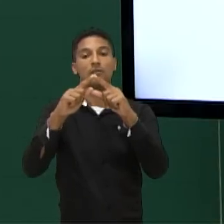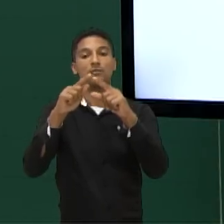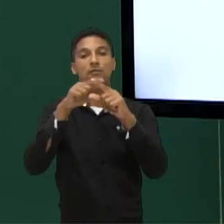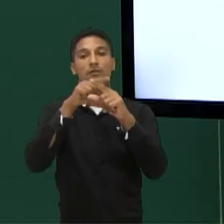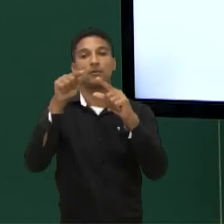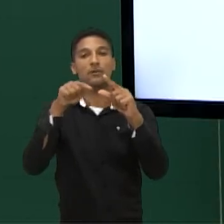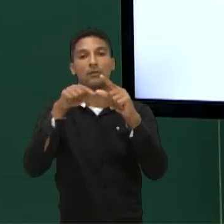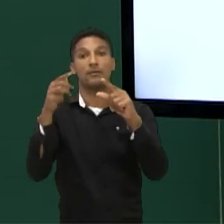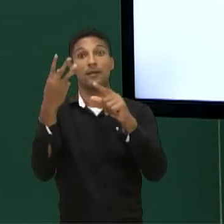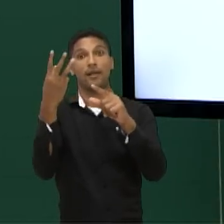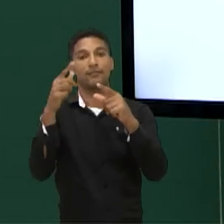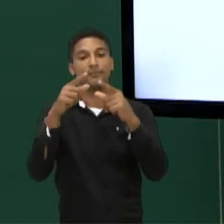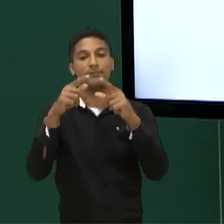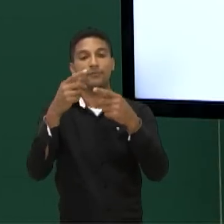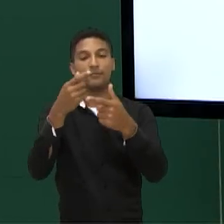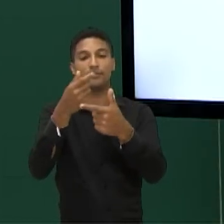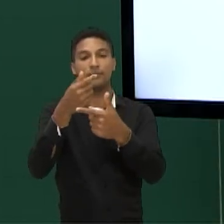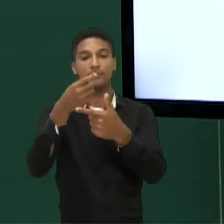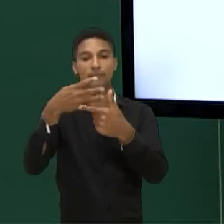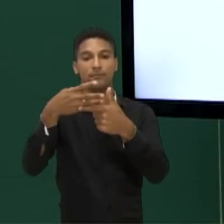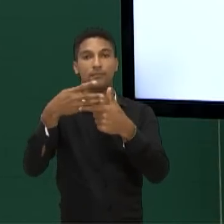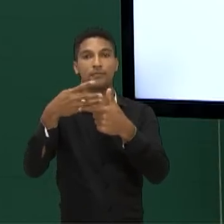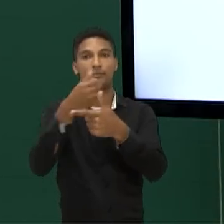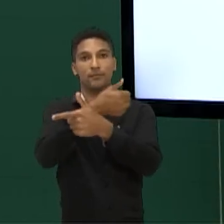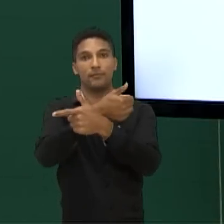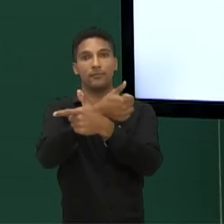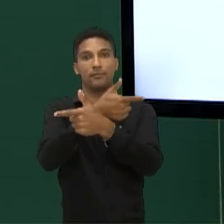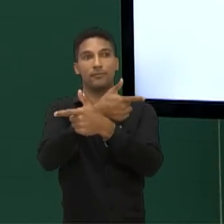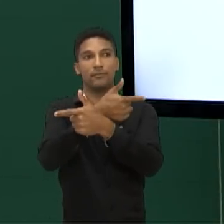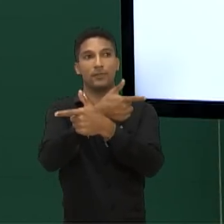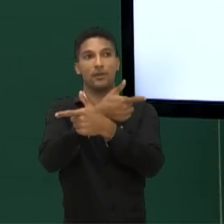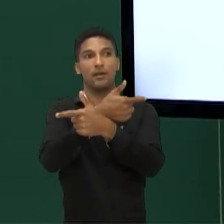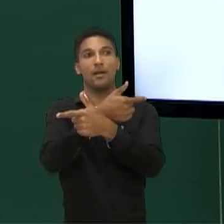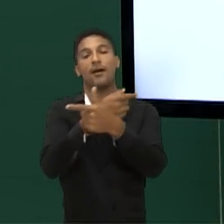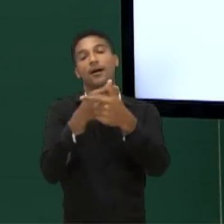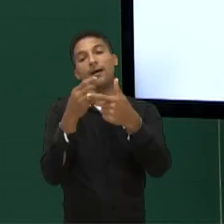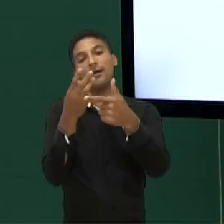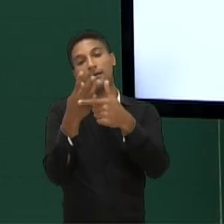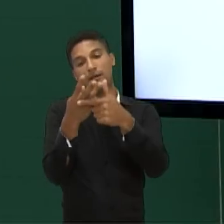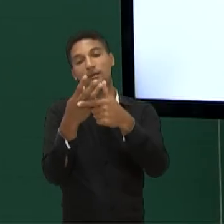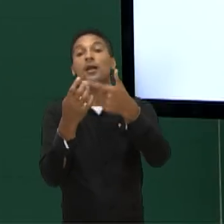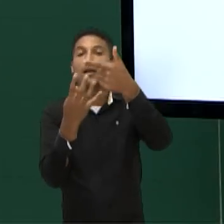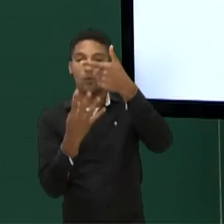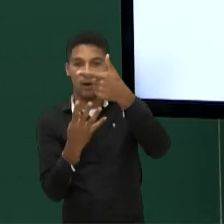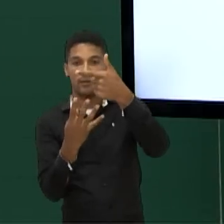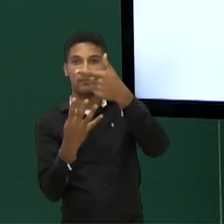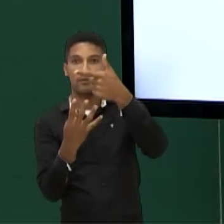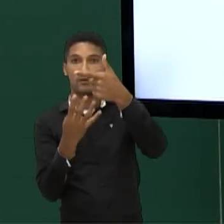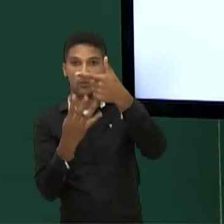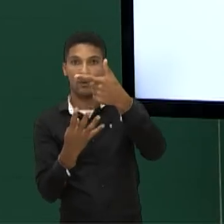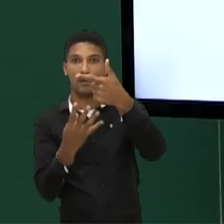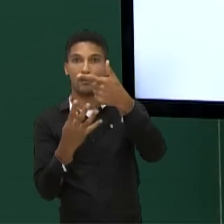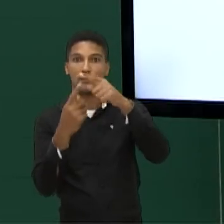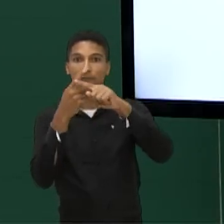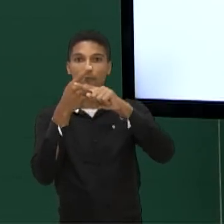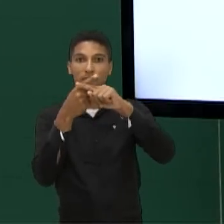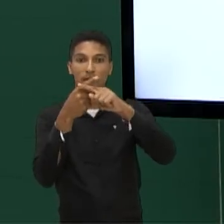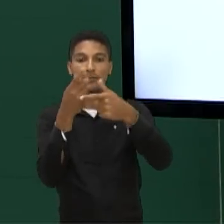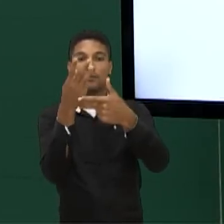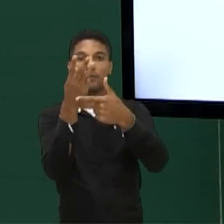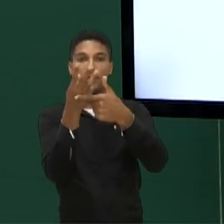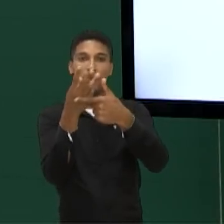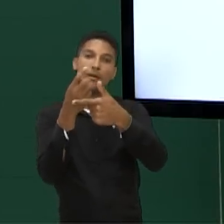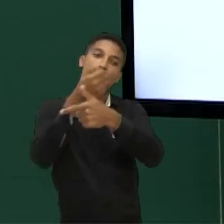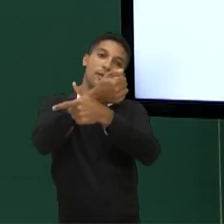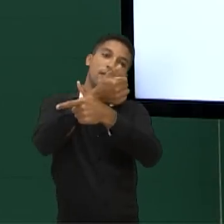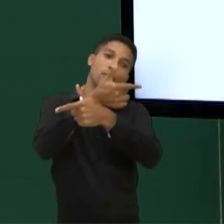número que multiplicado por 3, que dá 12, é o 4, né? 4 vezes 3, 12, tá? E